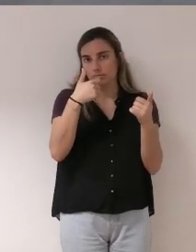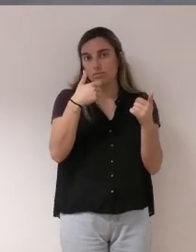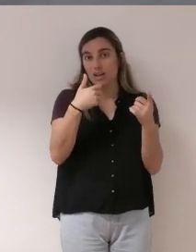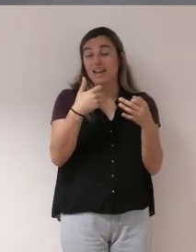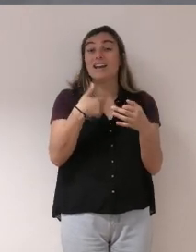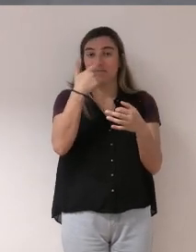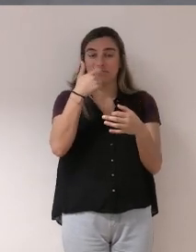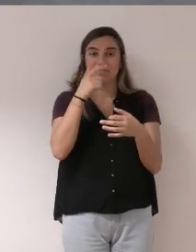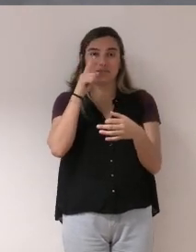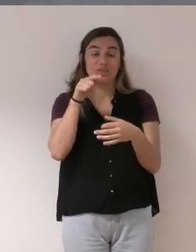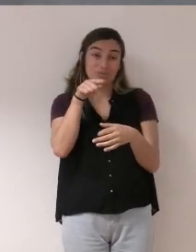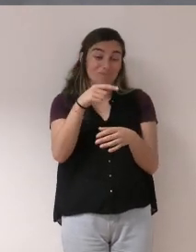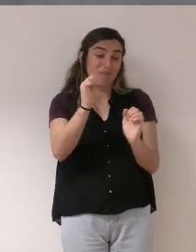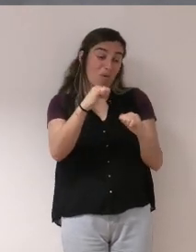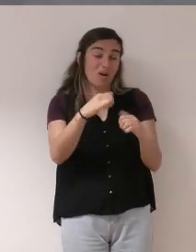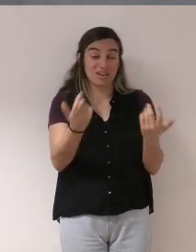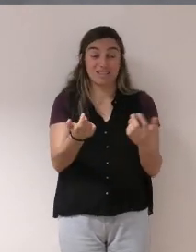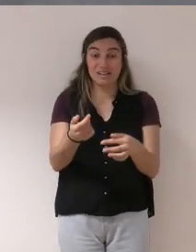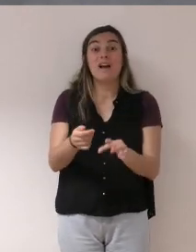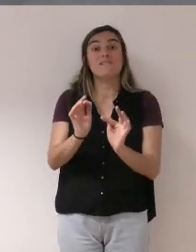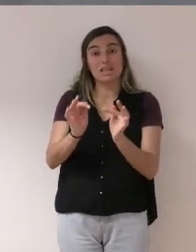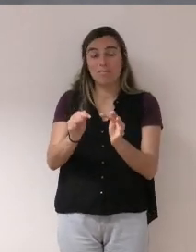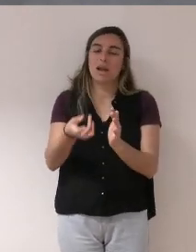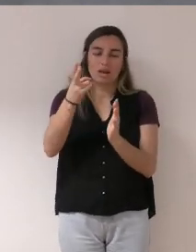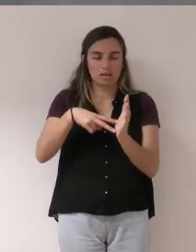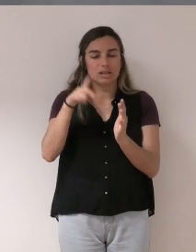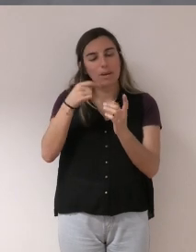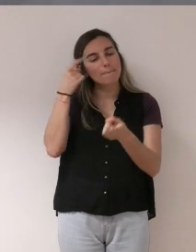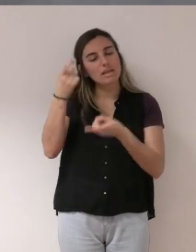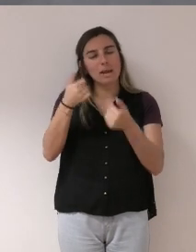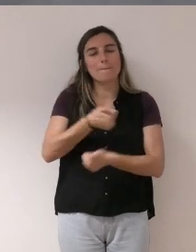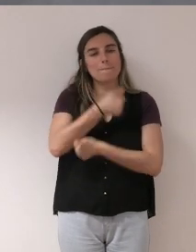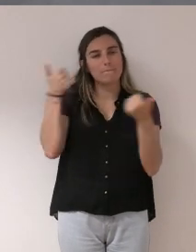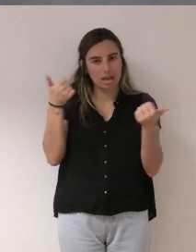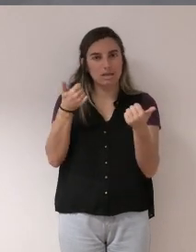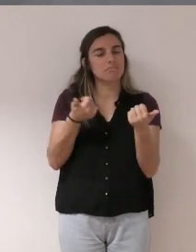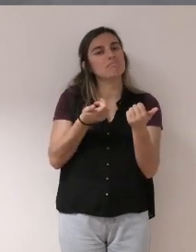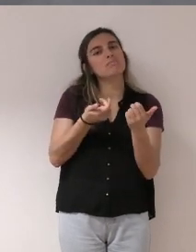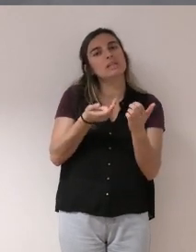E merece ser lido e meditado, não é? Com toda